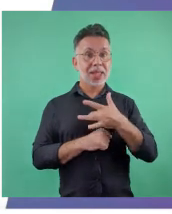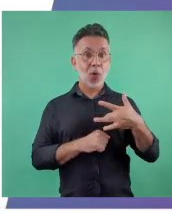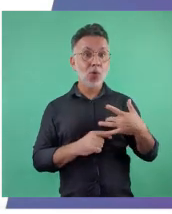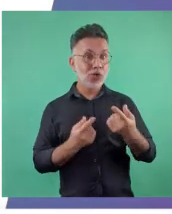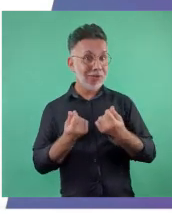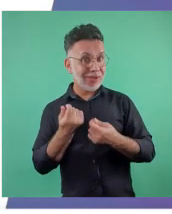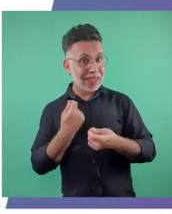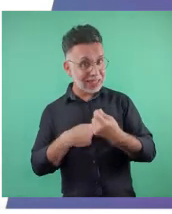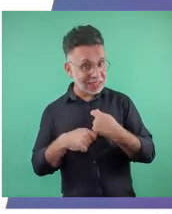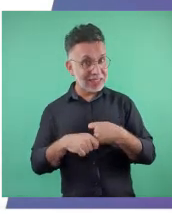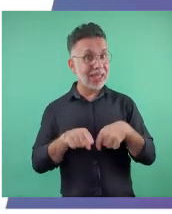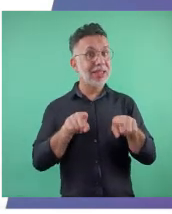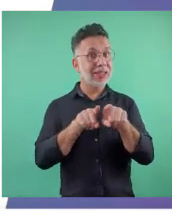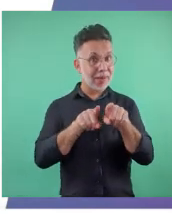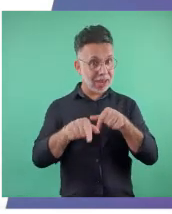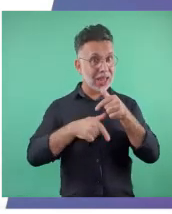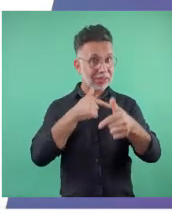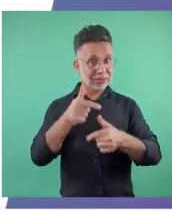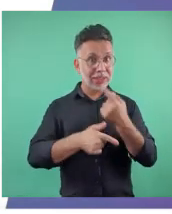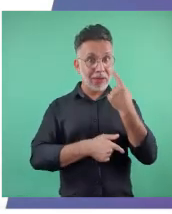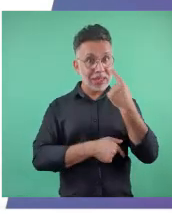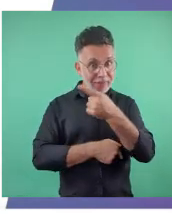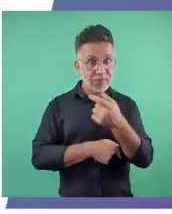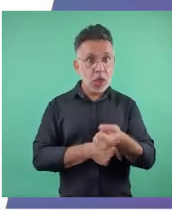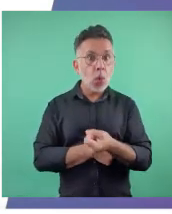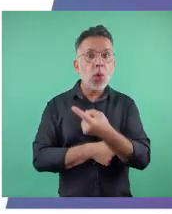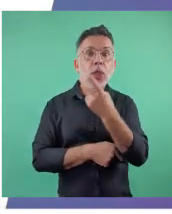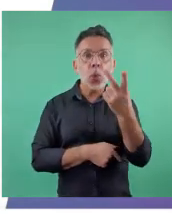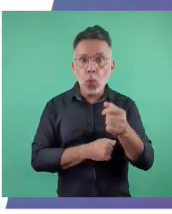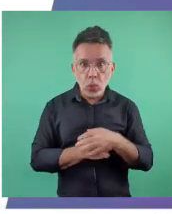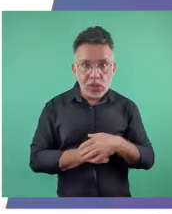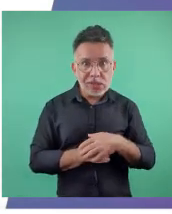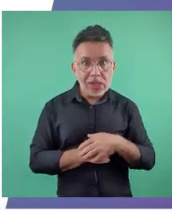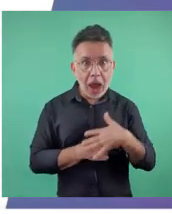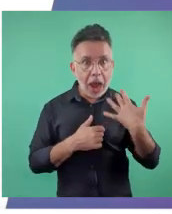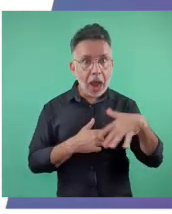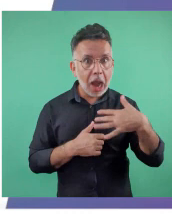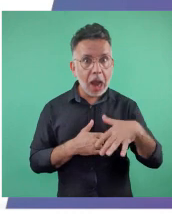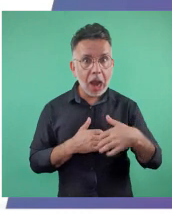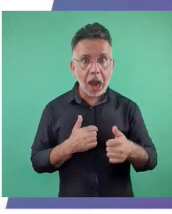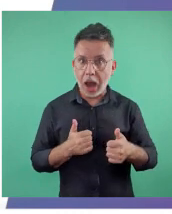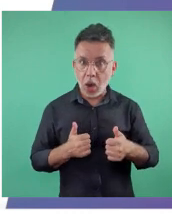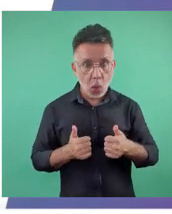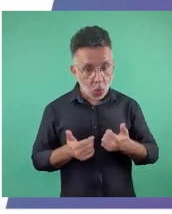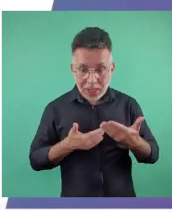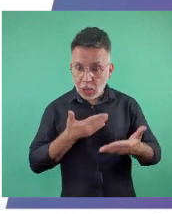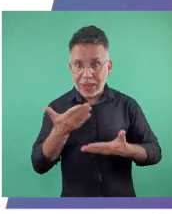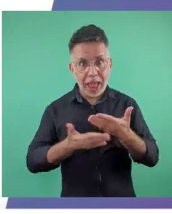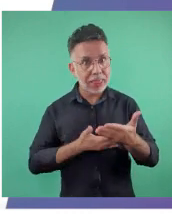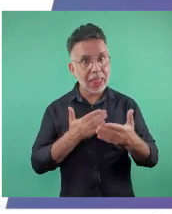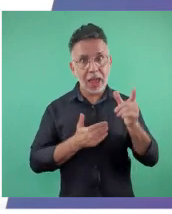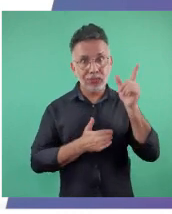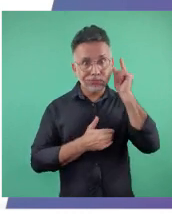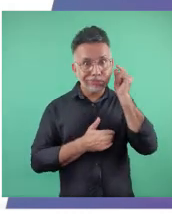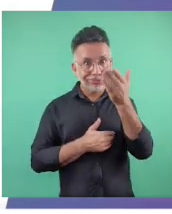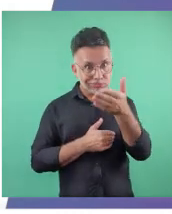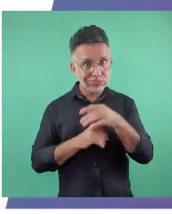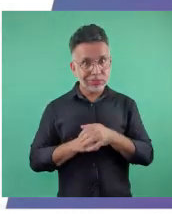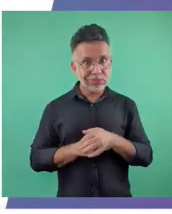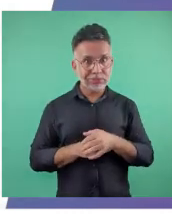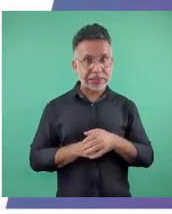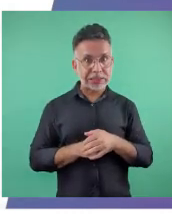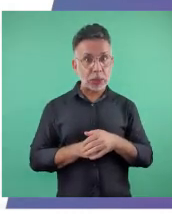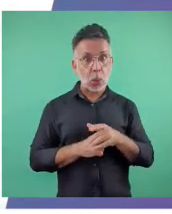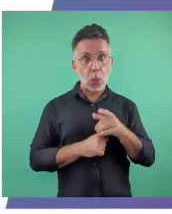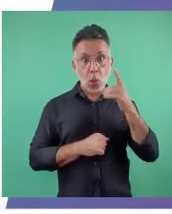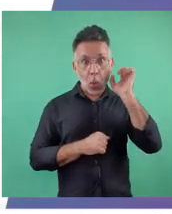no emprego. Vocês acabaram de ver, eu mostrei alguns dados de quanto custa não tratar uma perda auditiva, quanto custa isso para